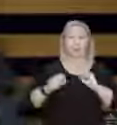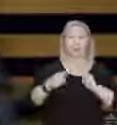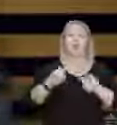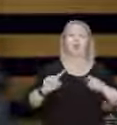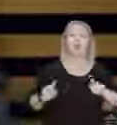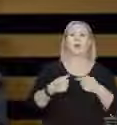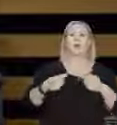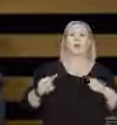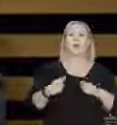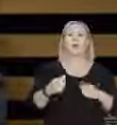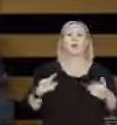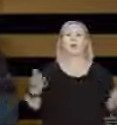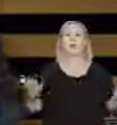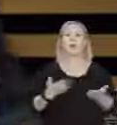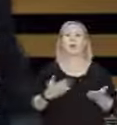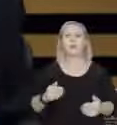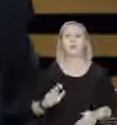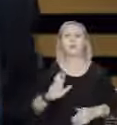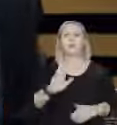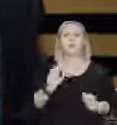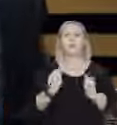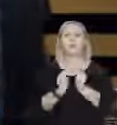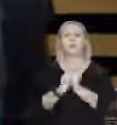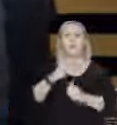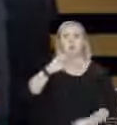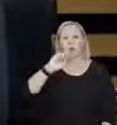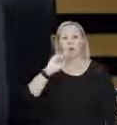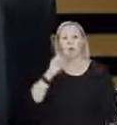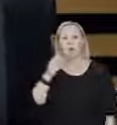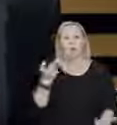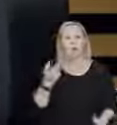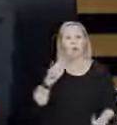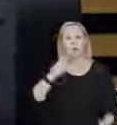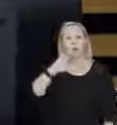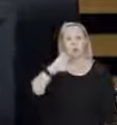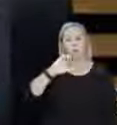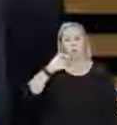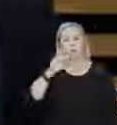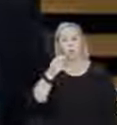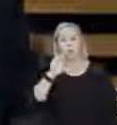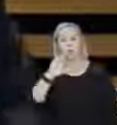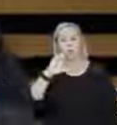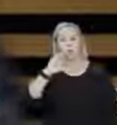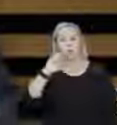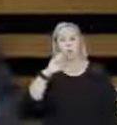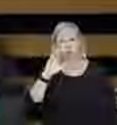Lula com Chuchu. É um sucesso absoluto.